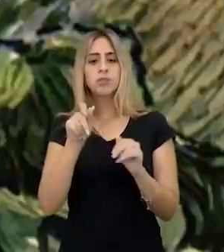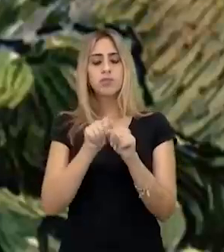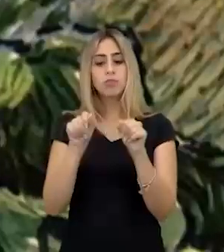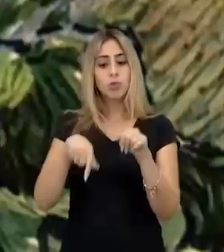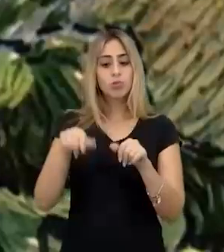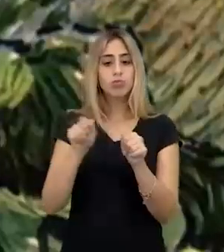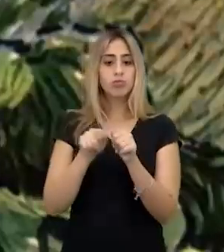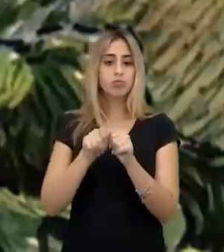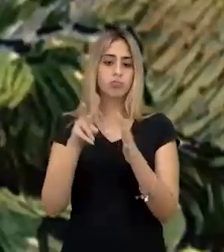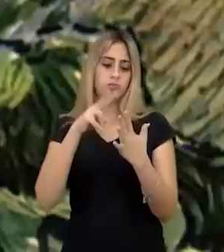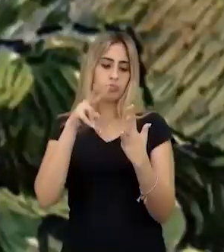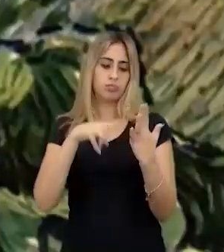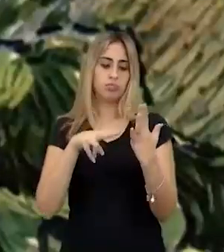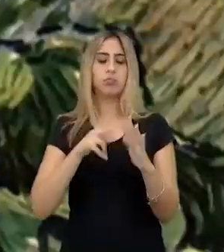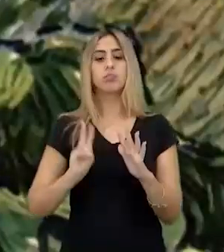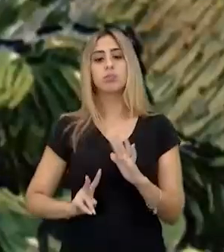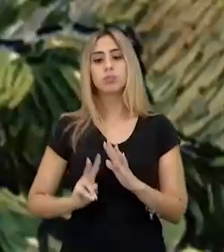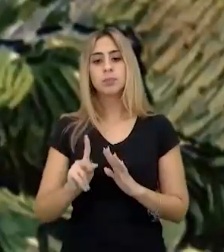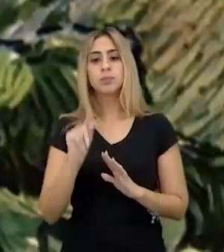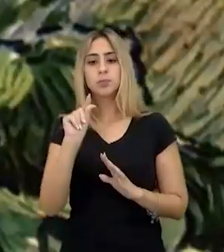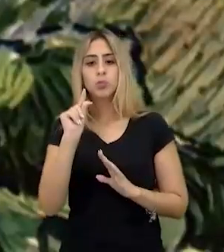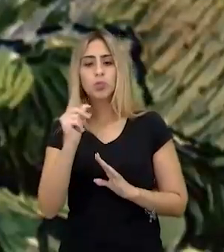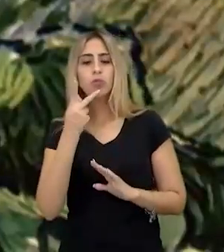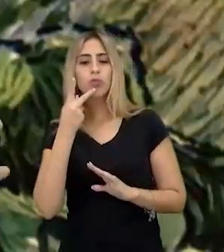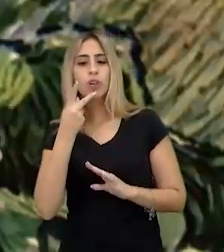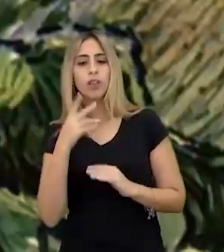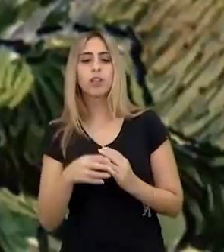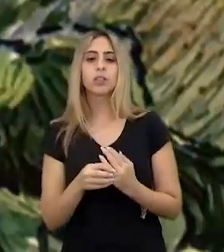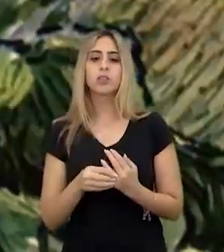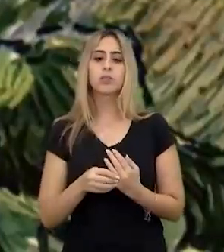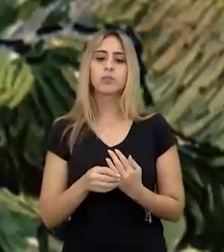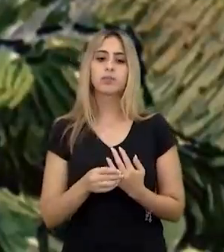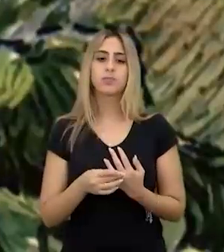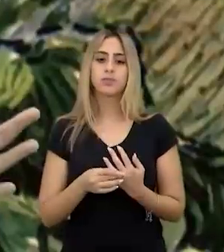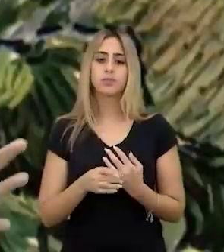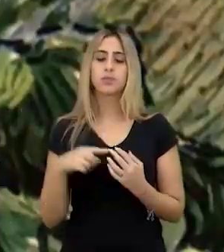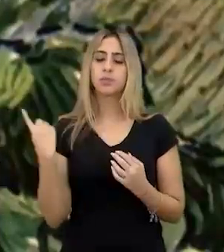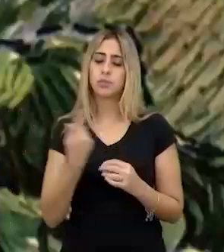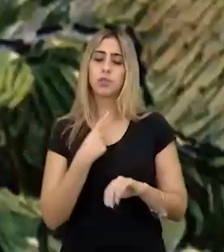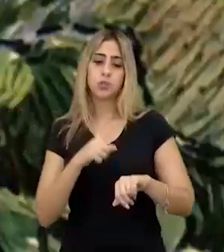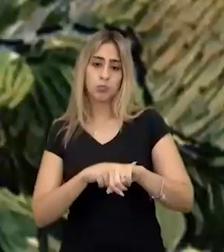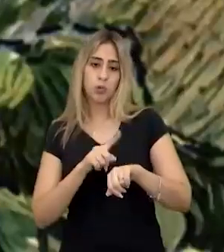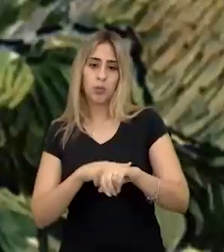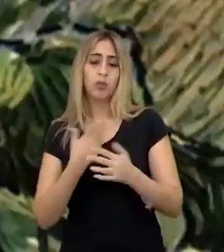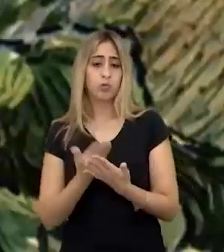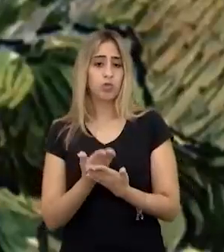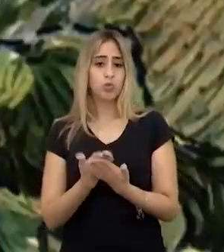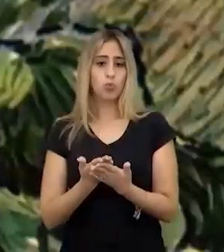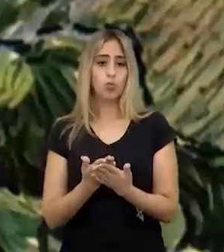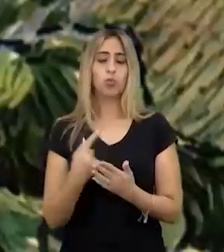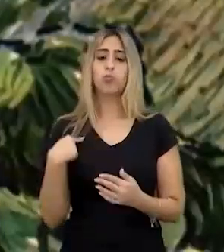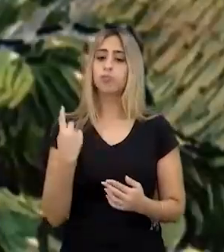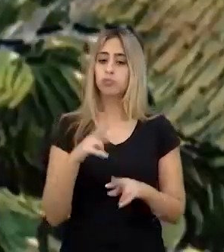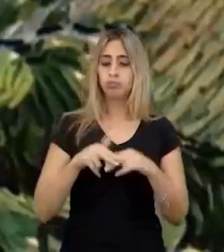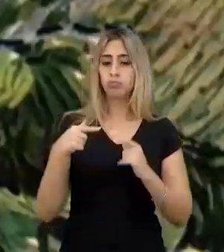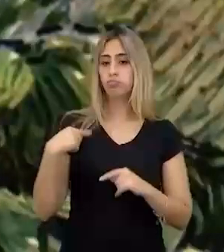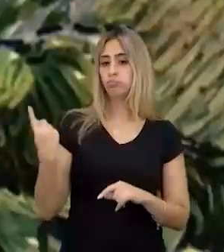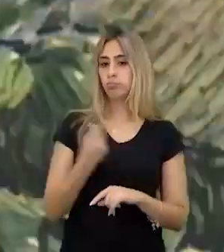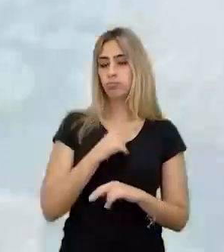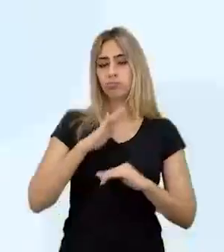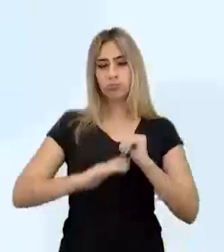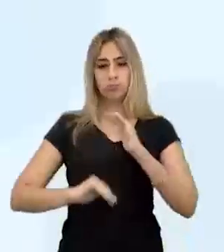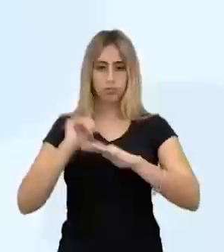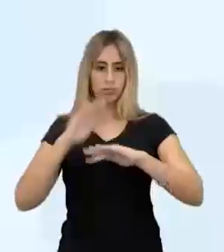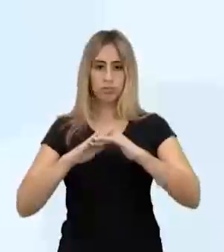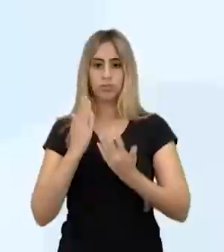leituras. Sempre puxando um pouquinho mais hoje para o nosso momento acadêmico, tá? E por isso nós temos as nossas habilidades